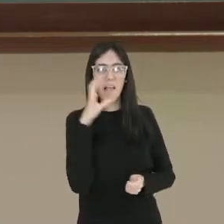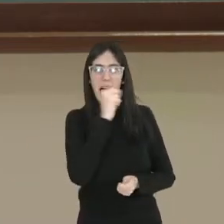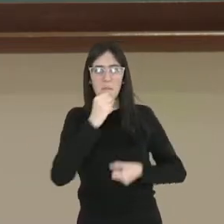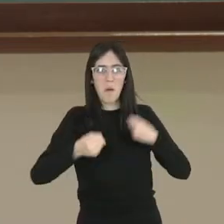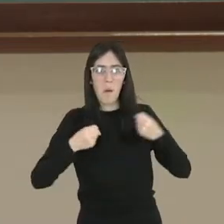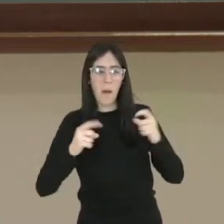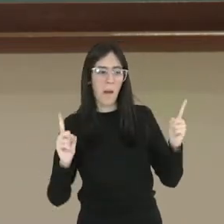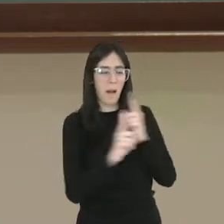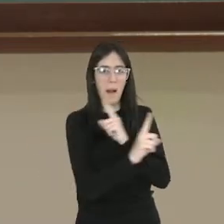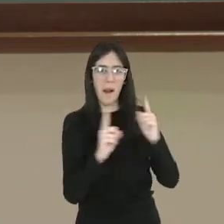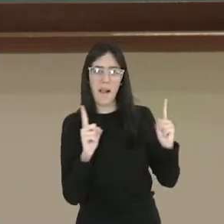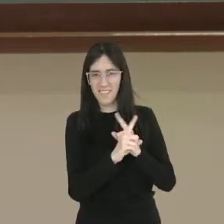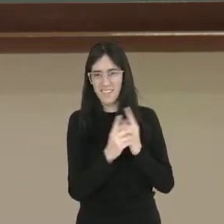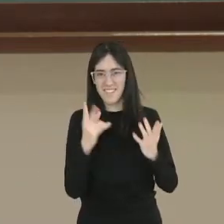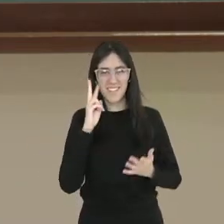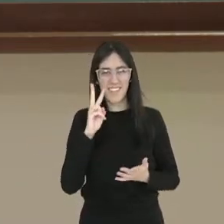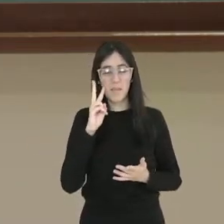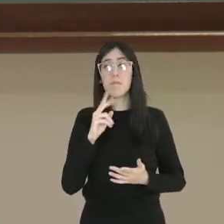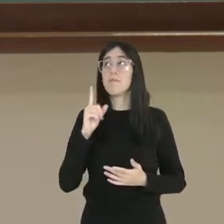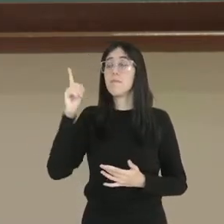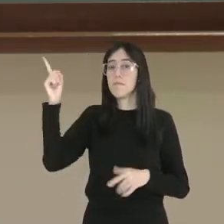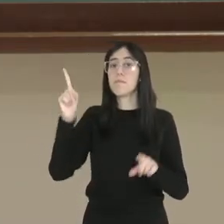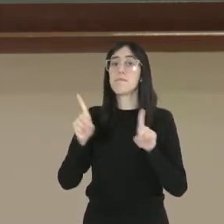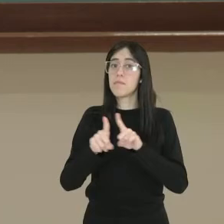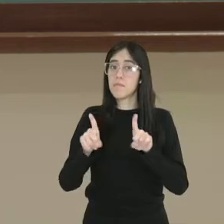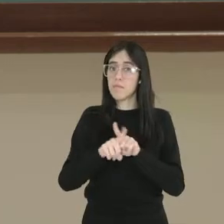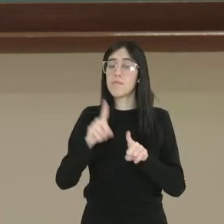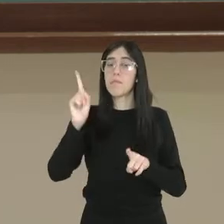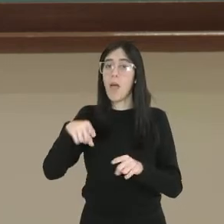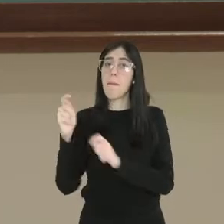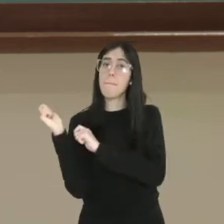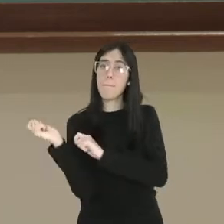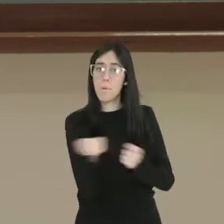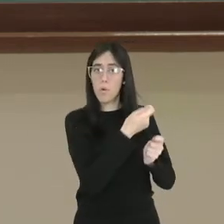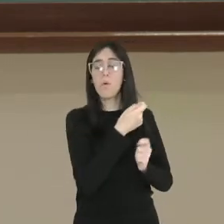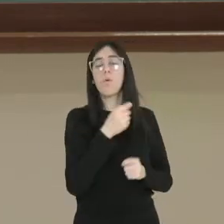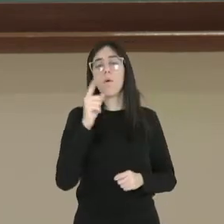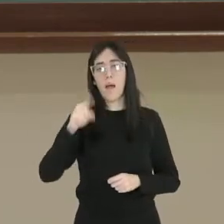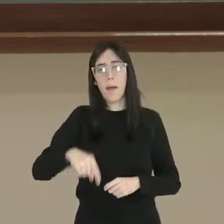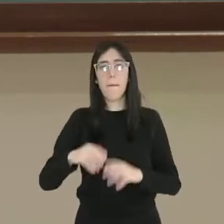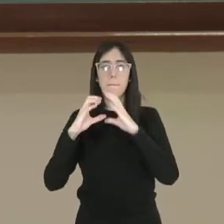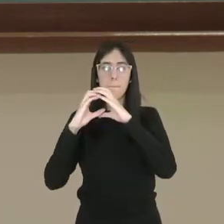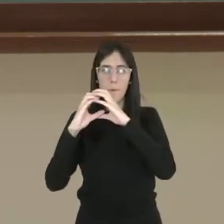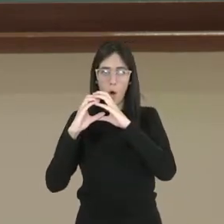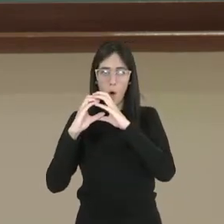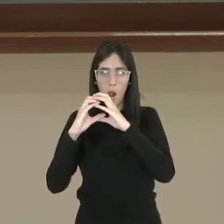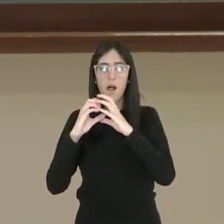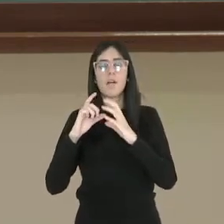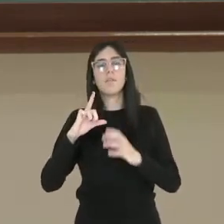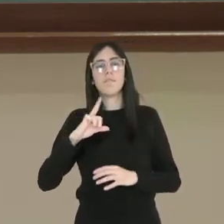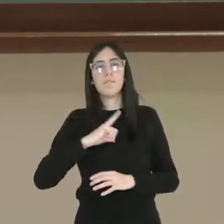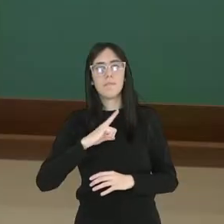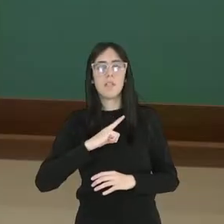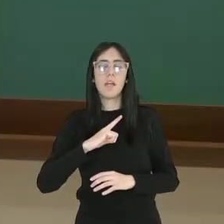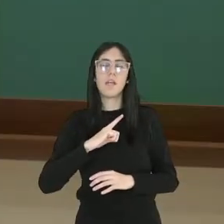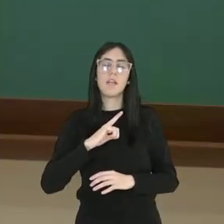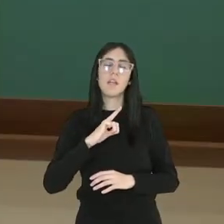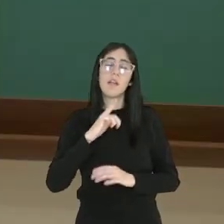o beisebol é uma modalidade de rebater. O meu objetivo é sim rebater essa bolinha. Só que ele tem